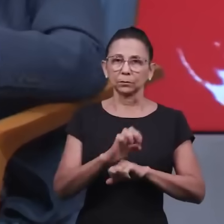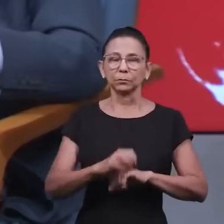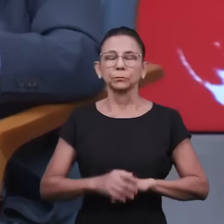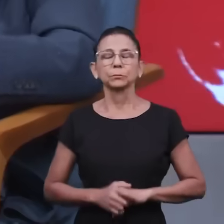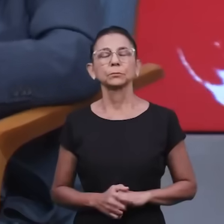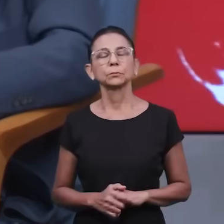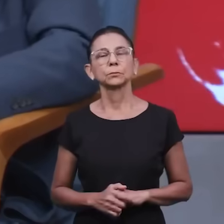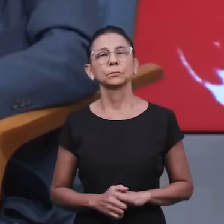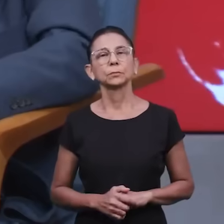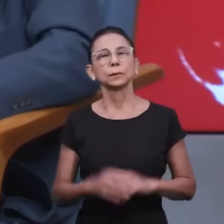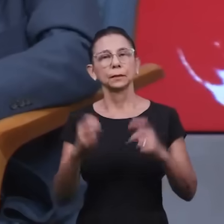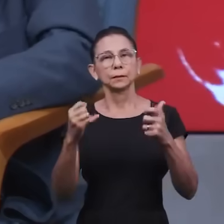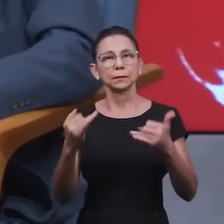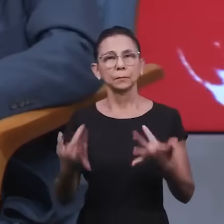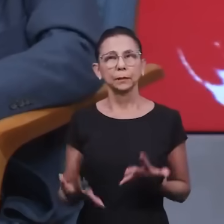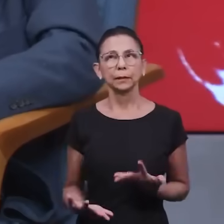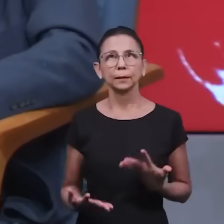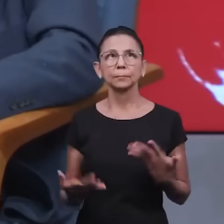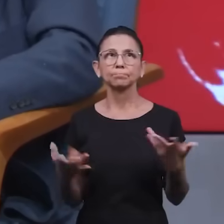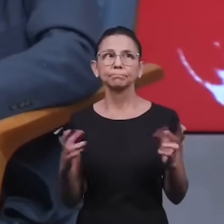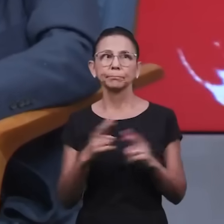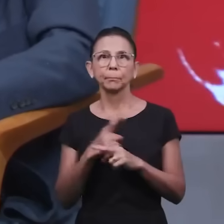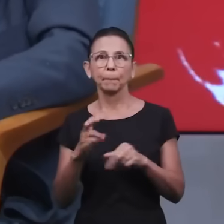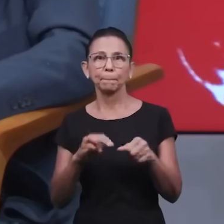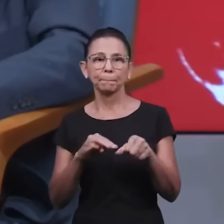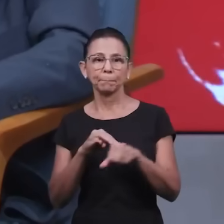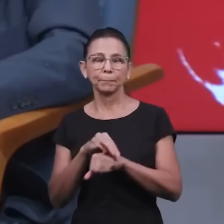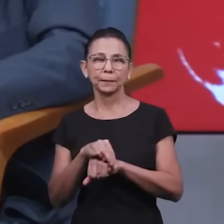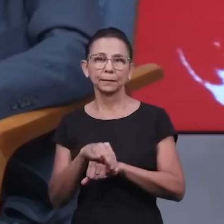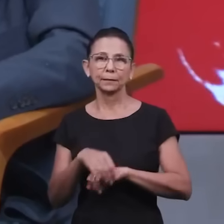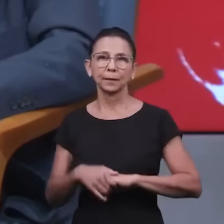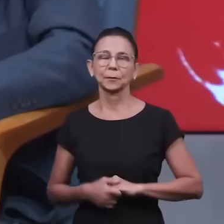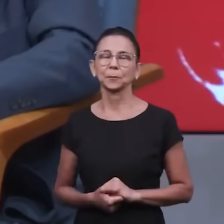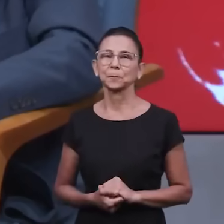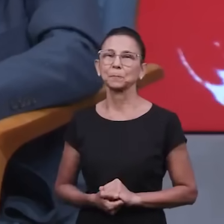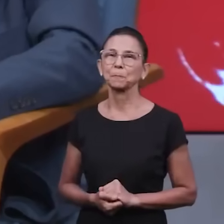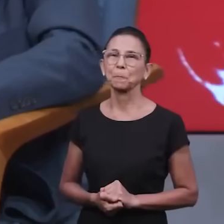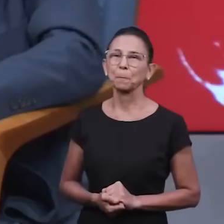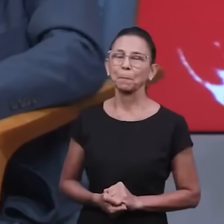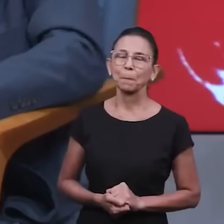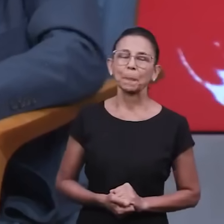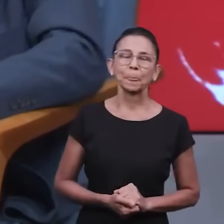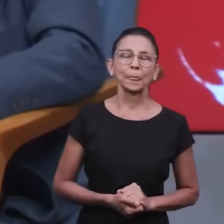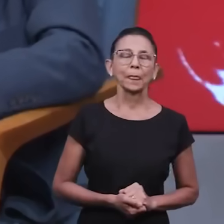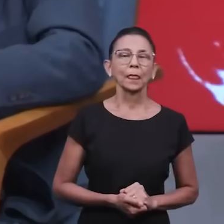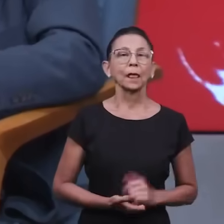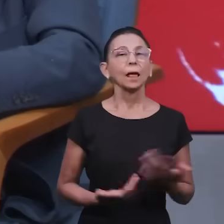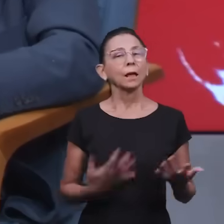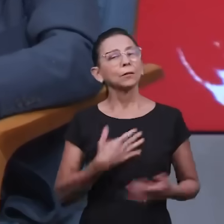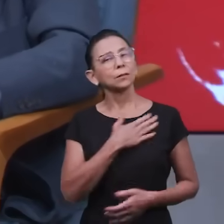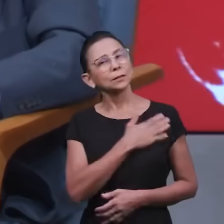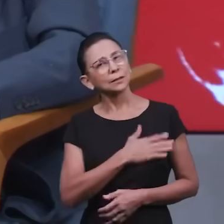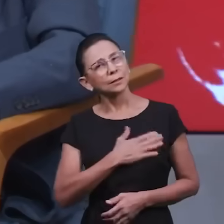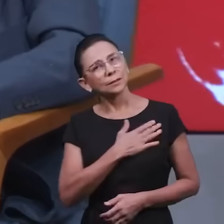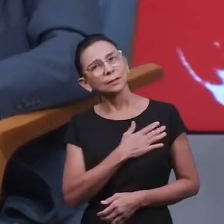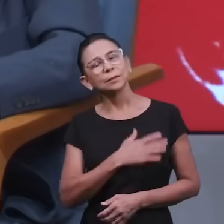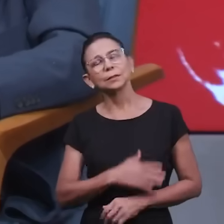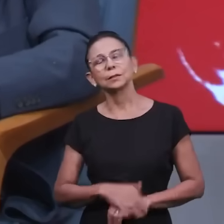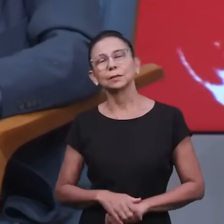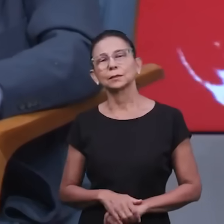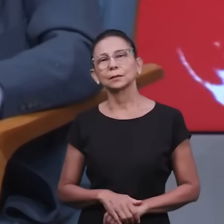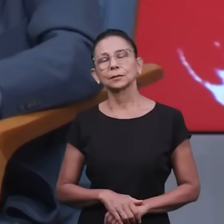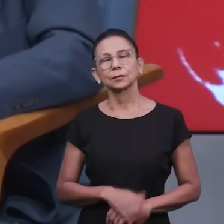quando ele fala sobre os ministérios. Então nós vamos continuar com esse assunto. E eu gostaria que os